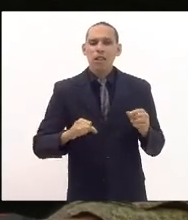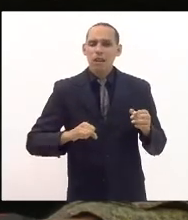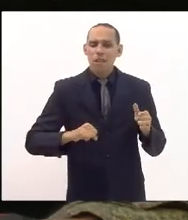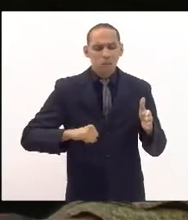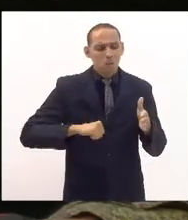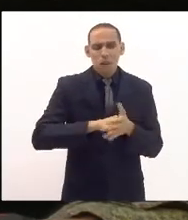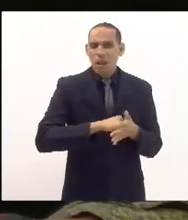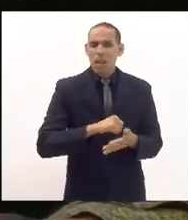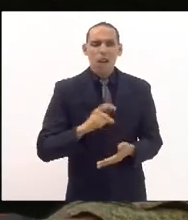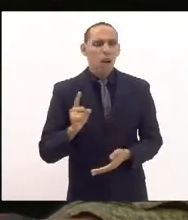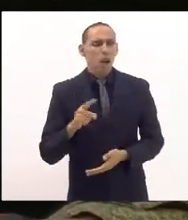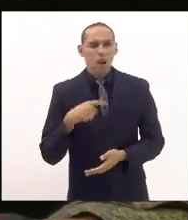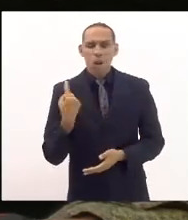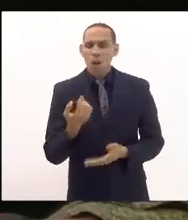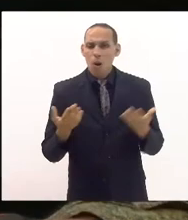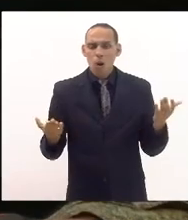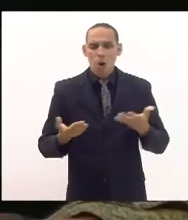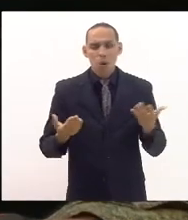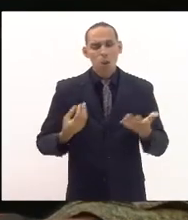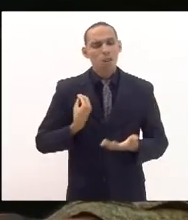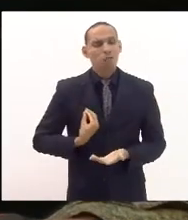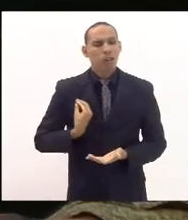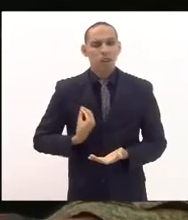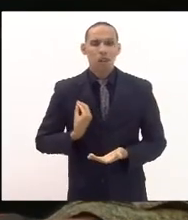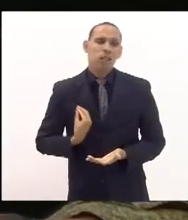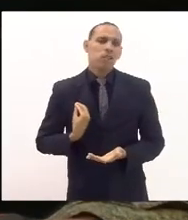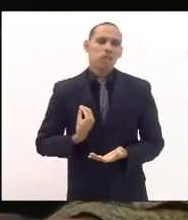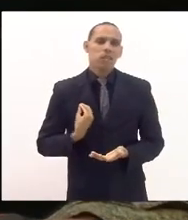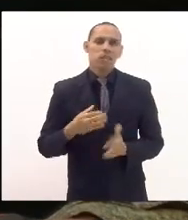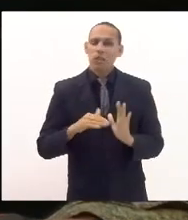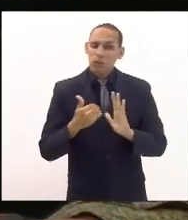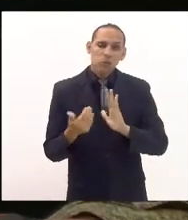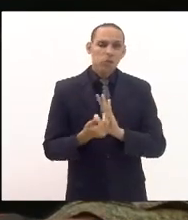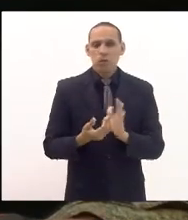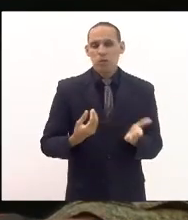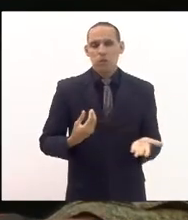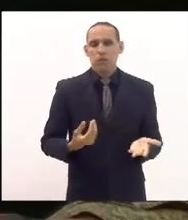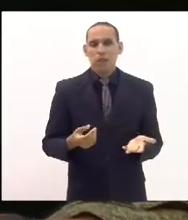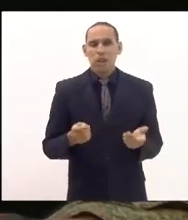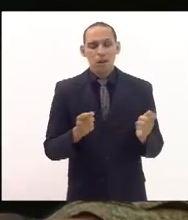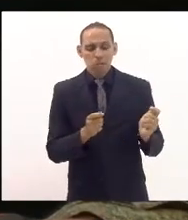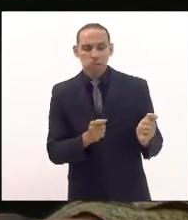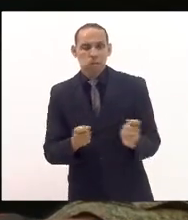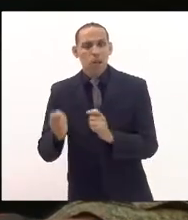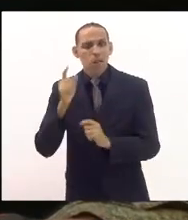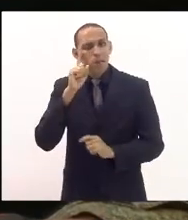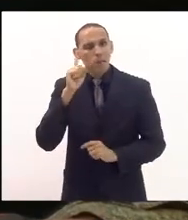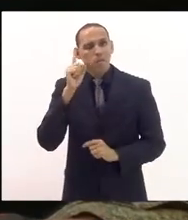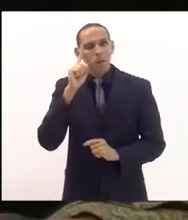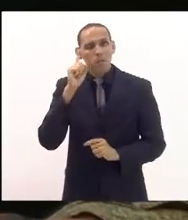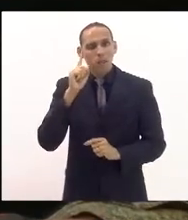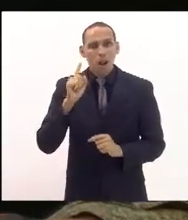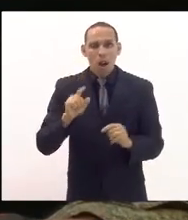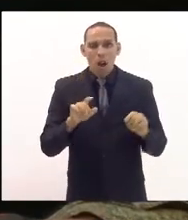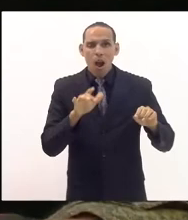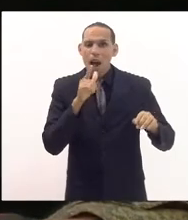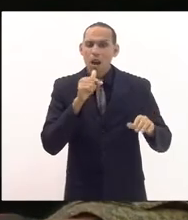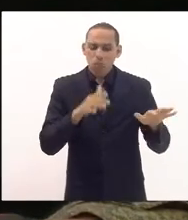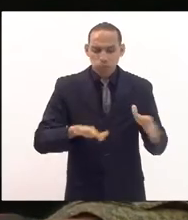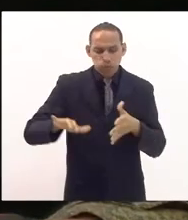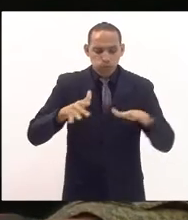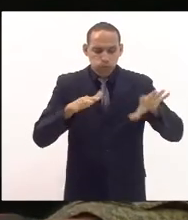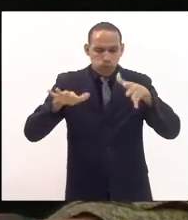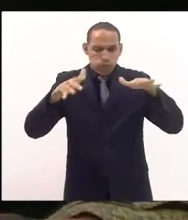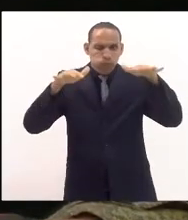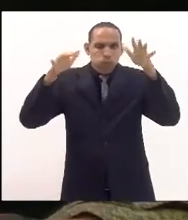impactam a gente na vida real na concretude da vida no cotidiano das enchentes